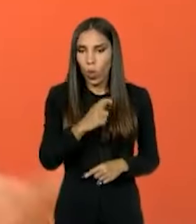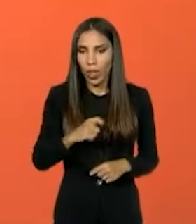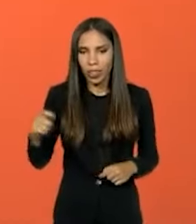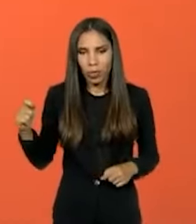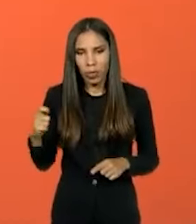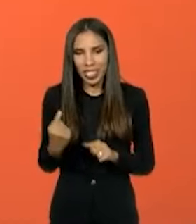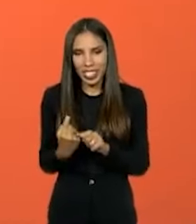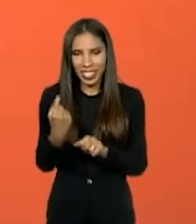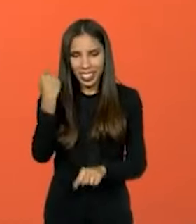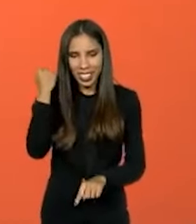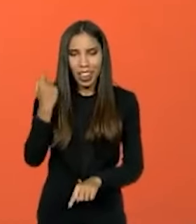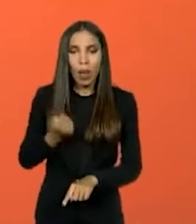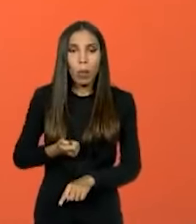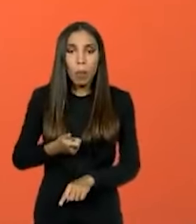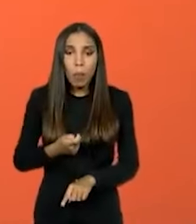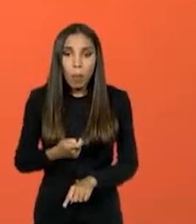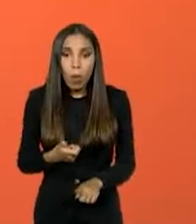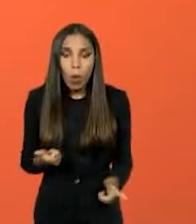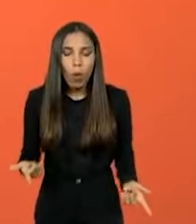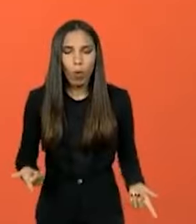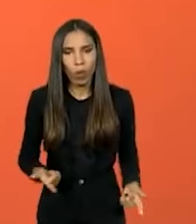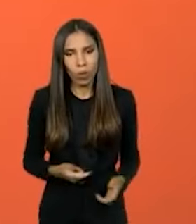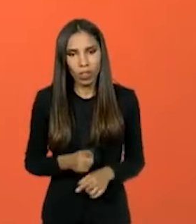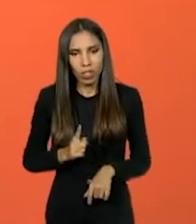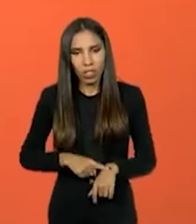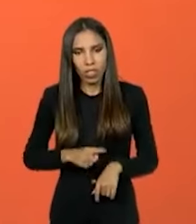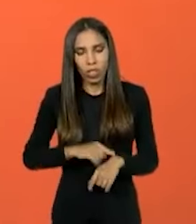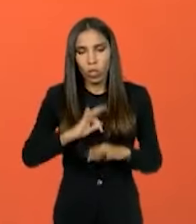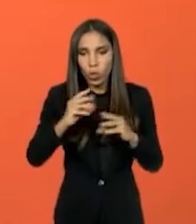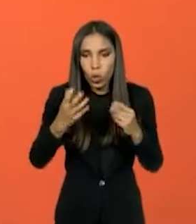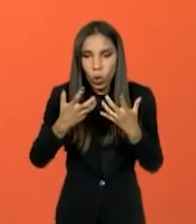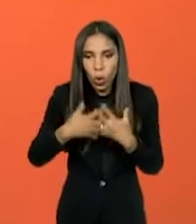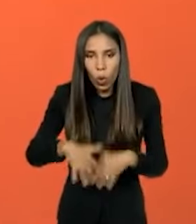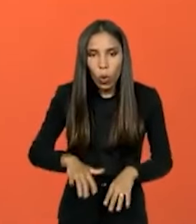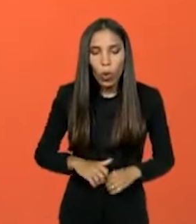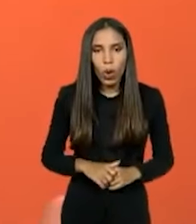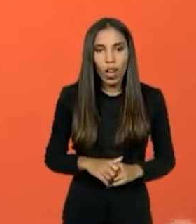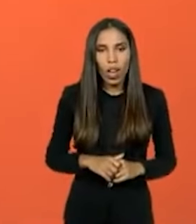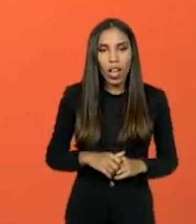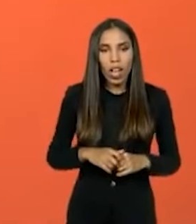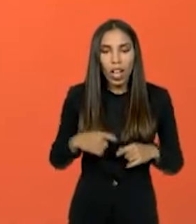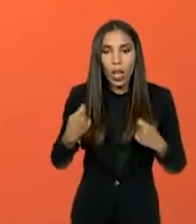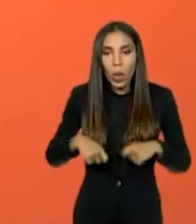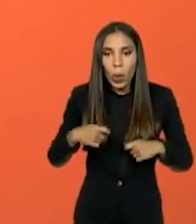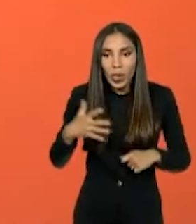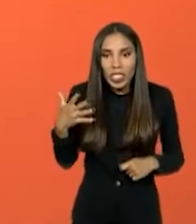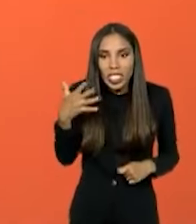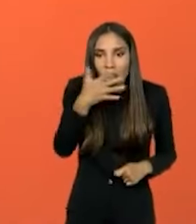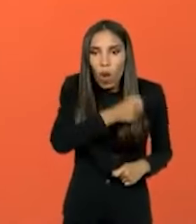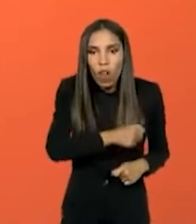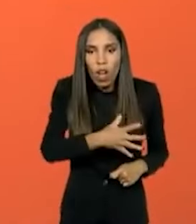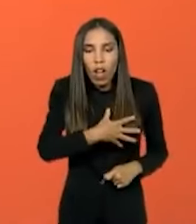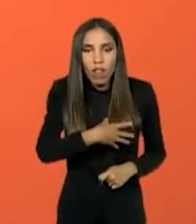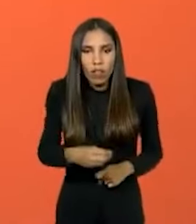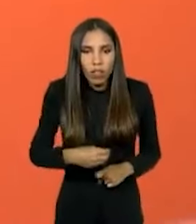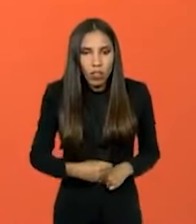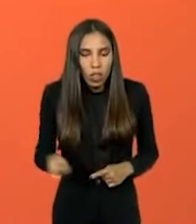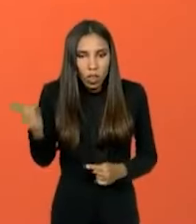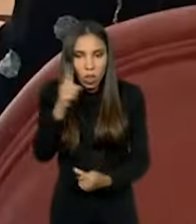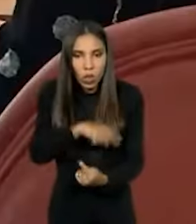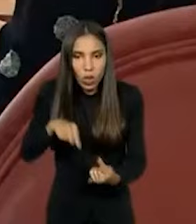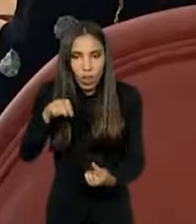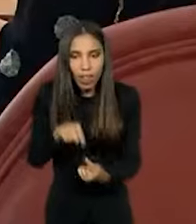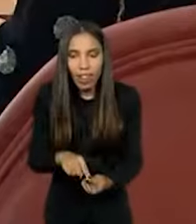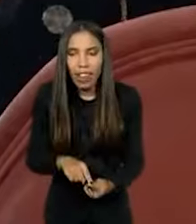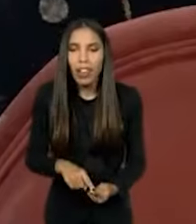só é muito pouquinho então tudo para ele fez sentido ele falou eu tenho que eu tenho que salvar meu filho claro no nada